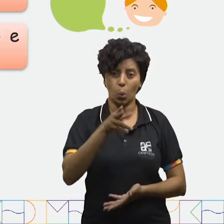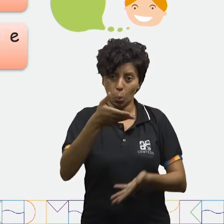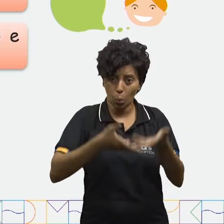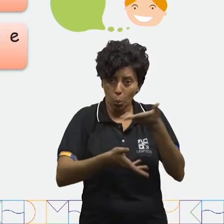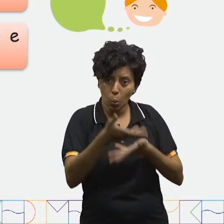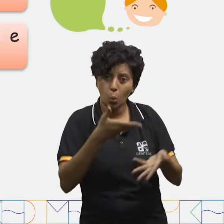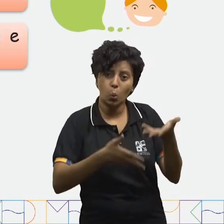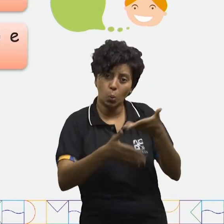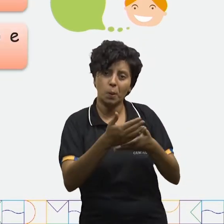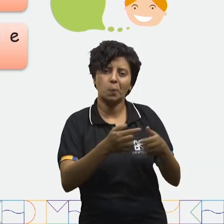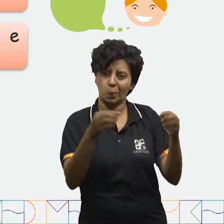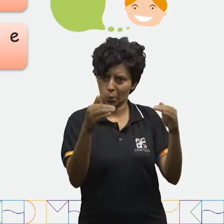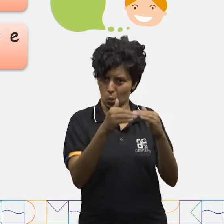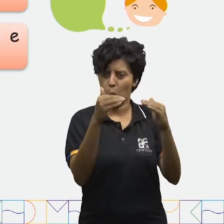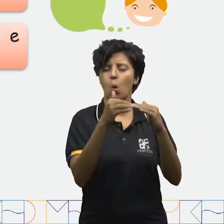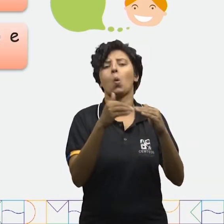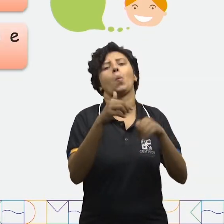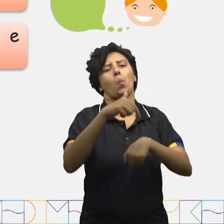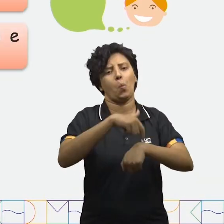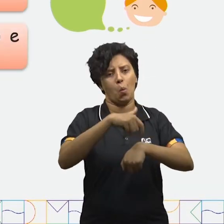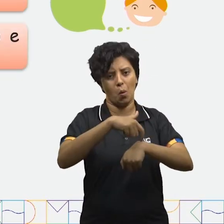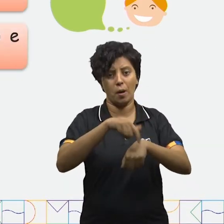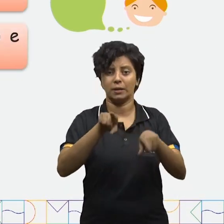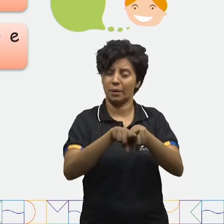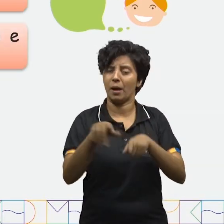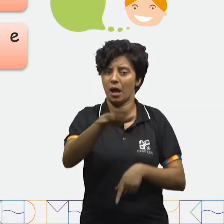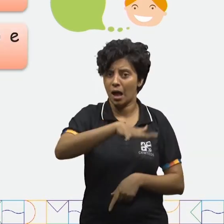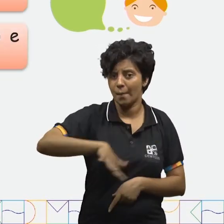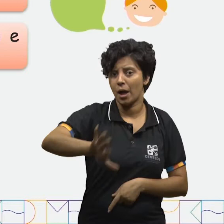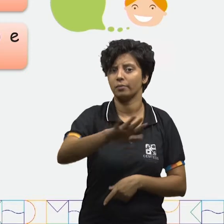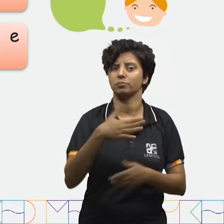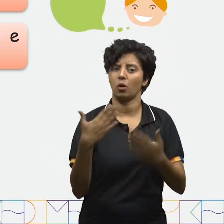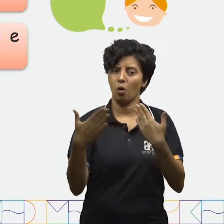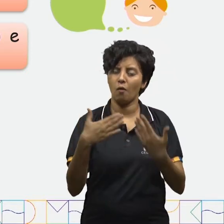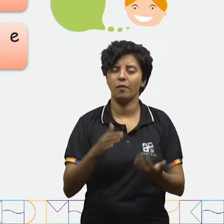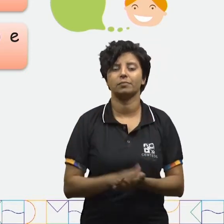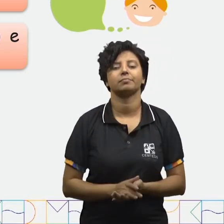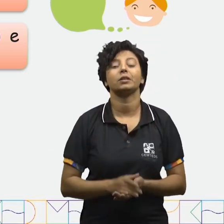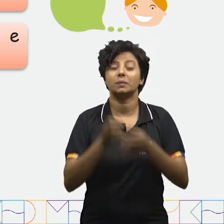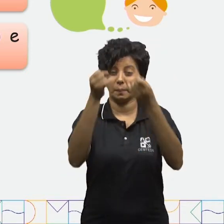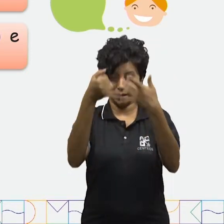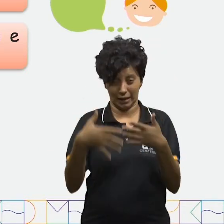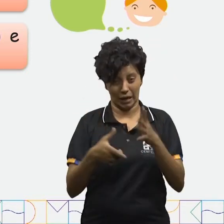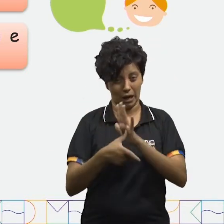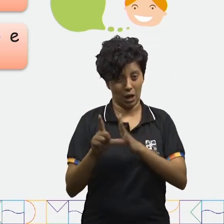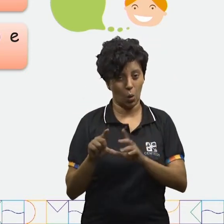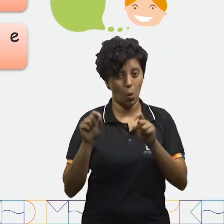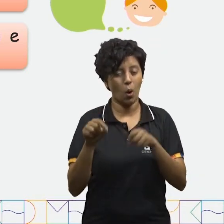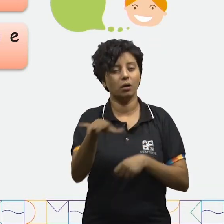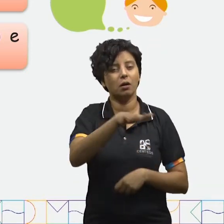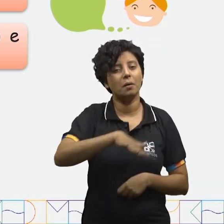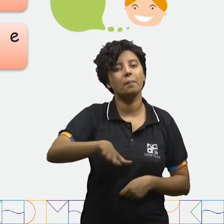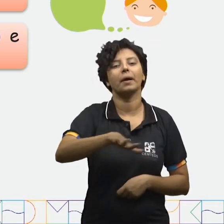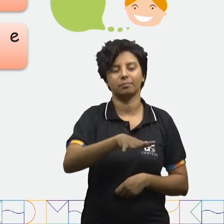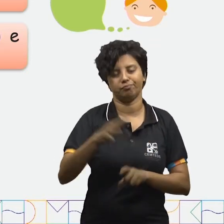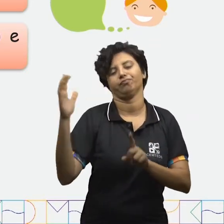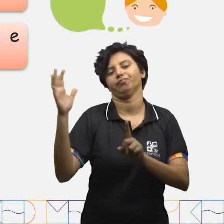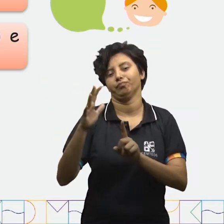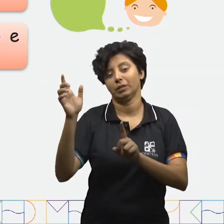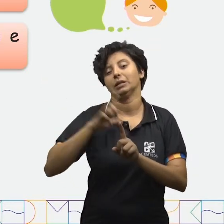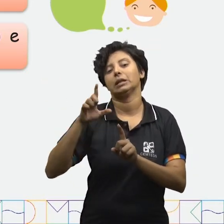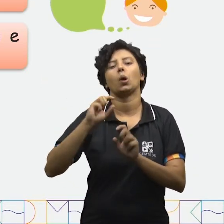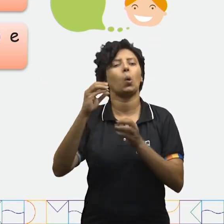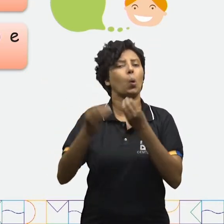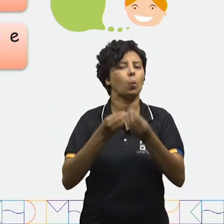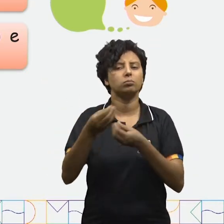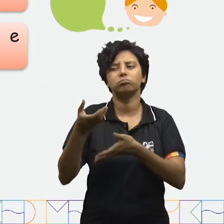de tratamento adequadas à situação e ao ambiente da conversa. Como falei há pouco, o ambiente influencia